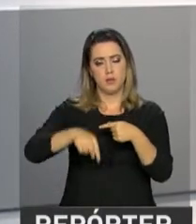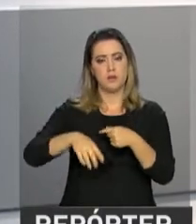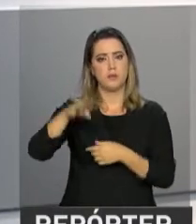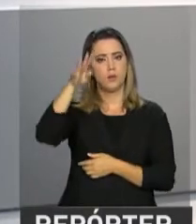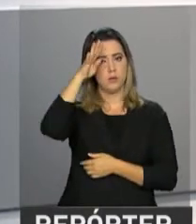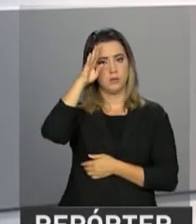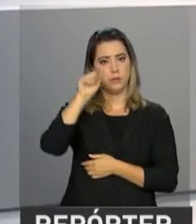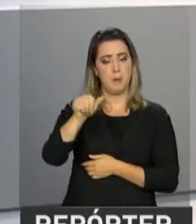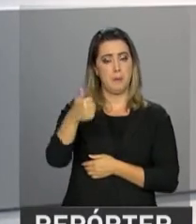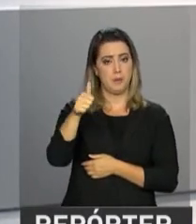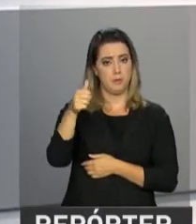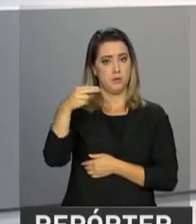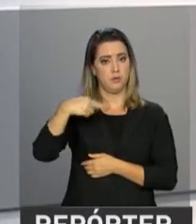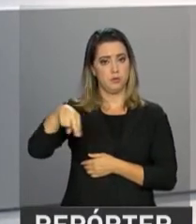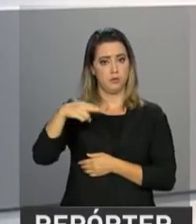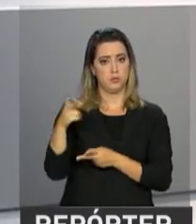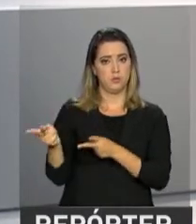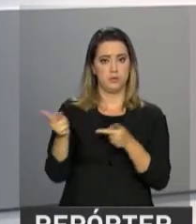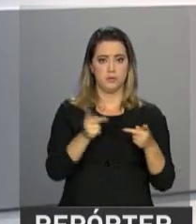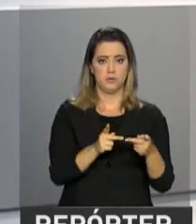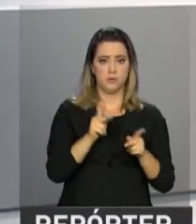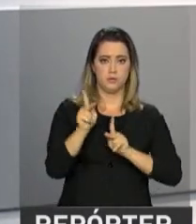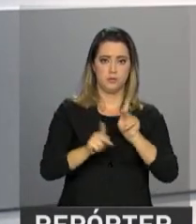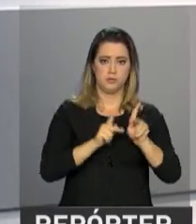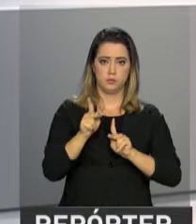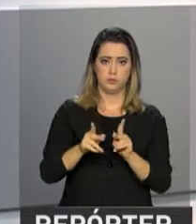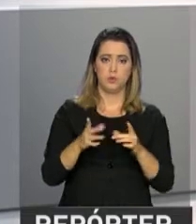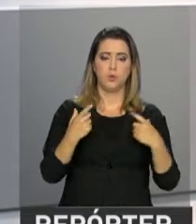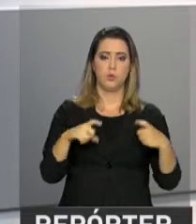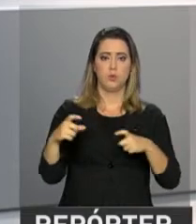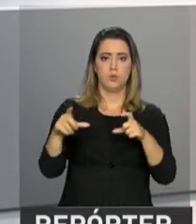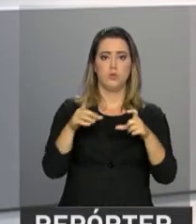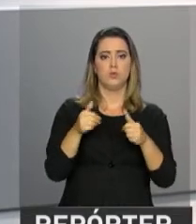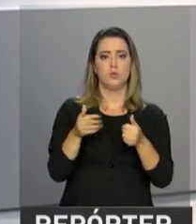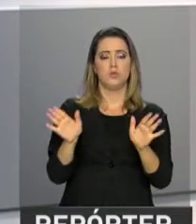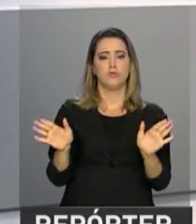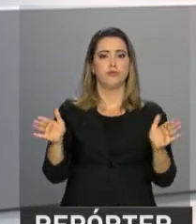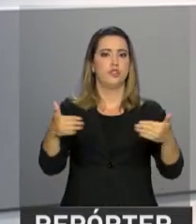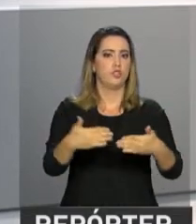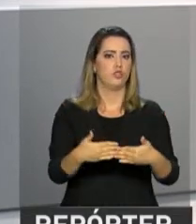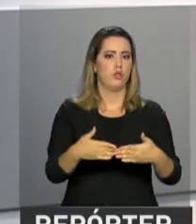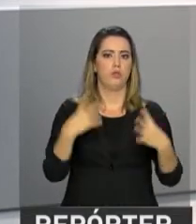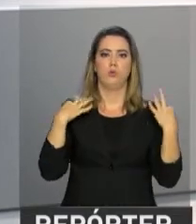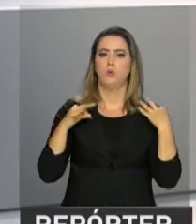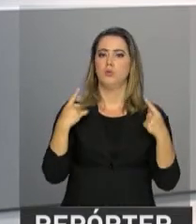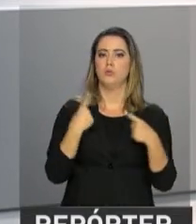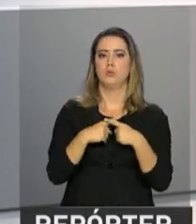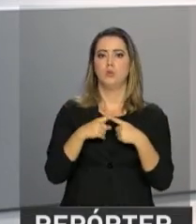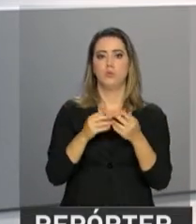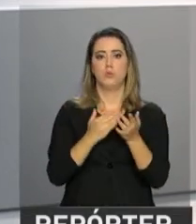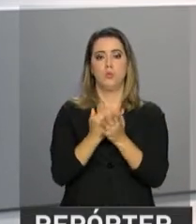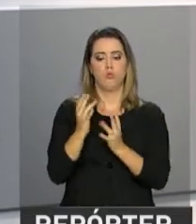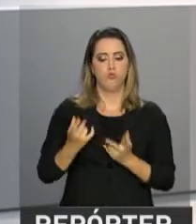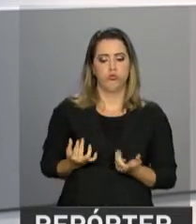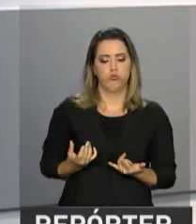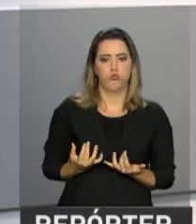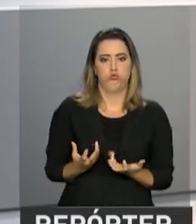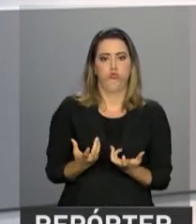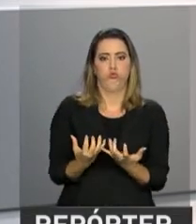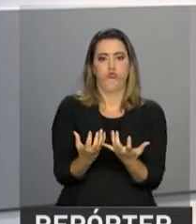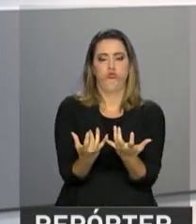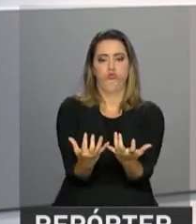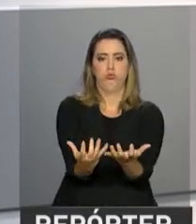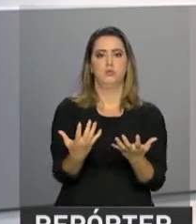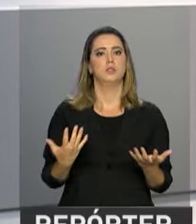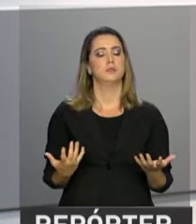quarta-feira, 1º de novembro, para visitação pública. A unidade de conservação estava fechada aos turistas desde o início de um incêndio que atingiu a